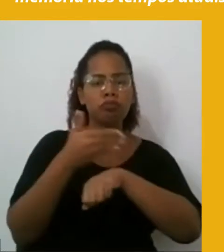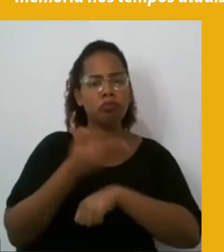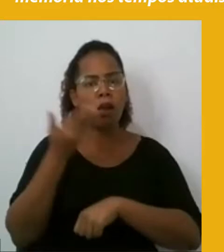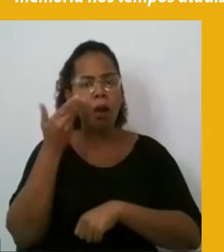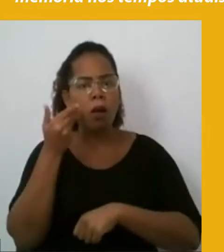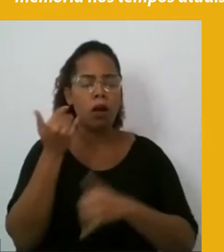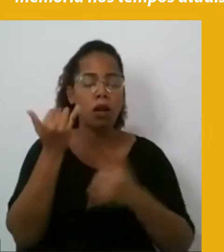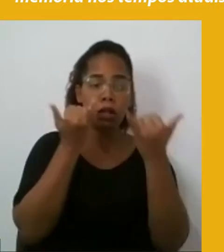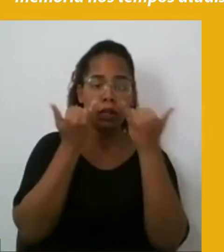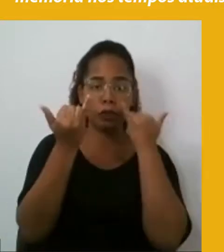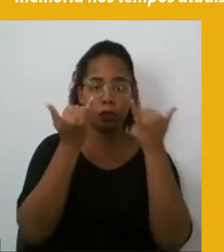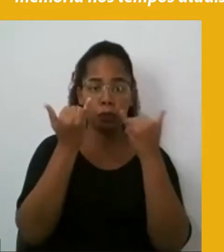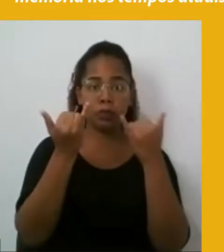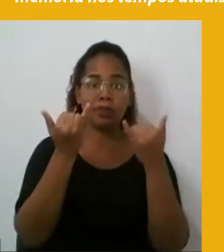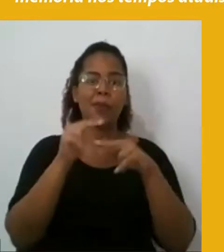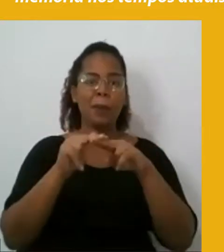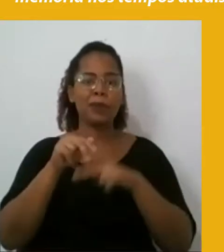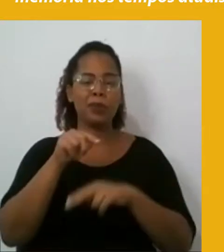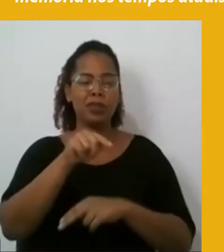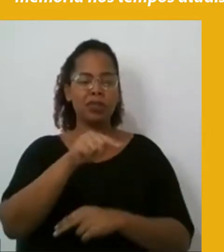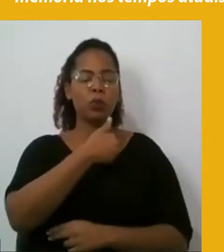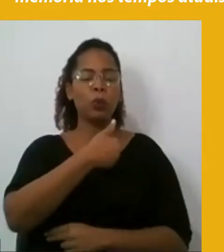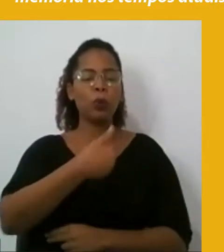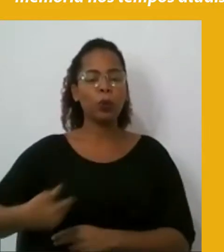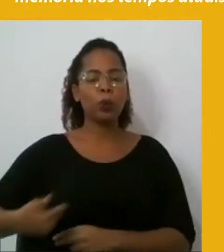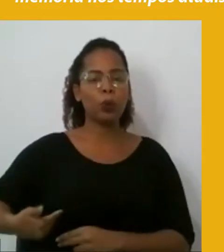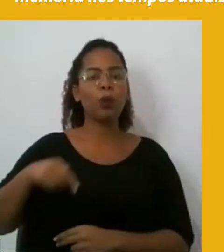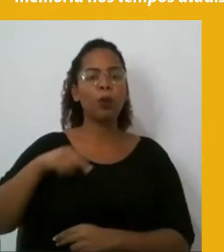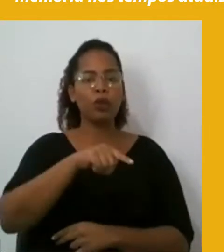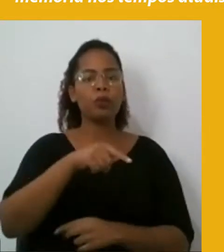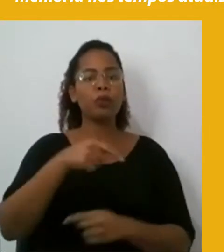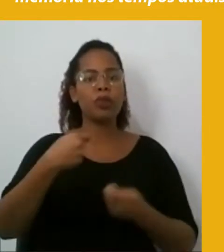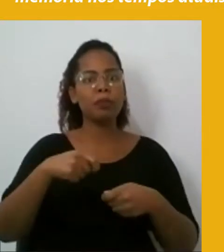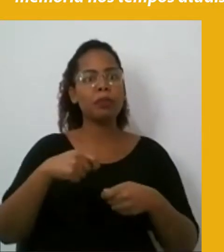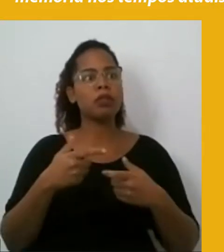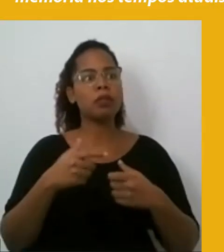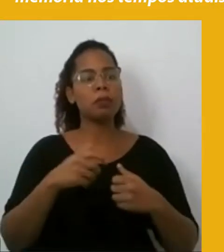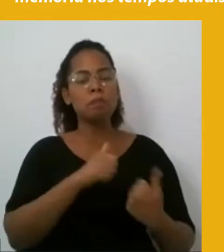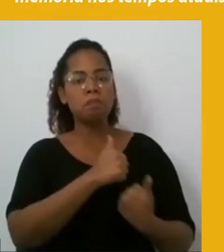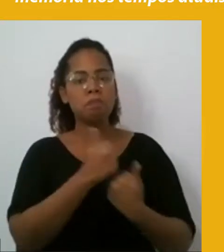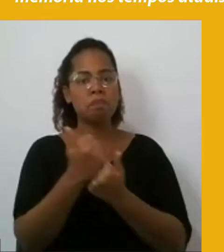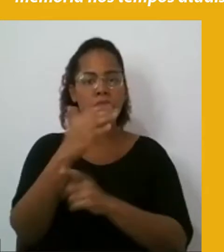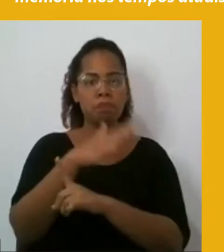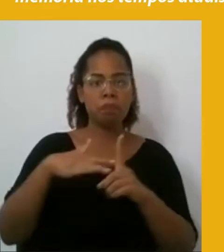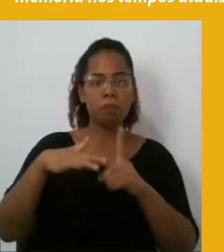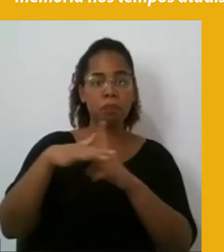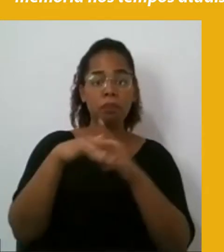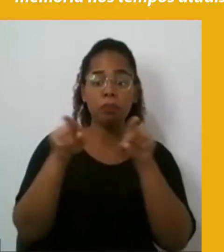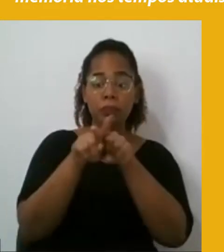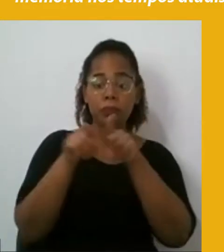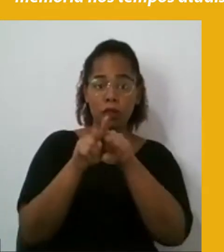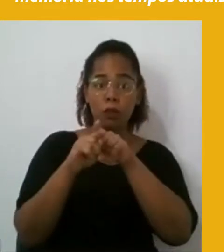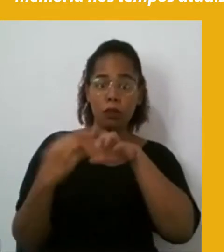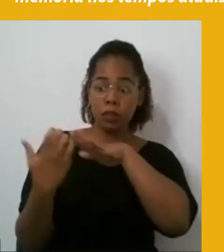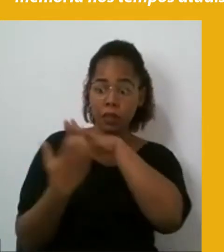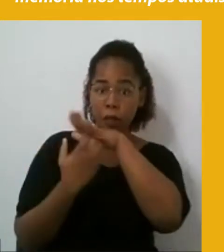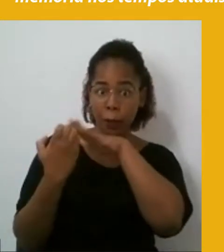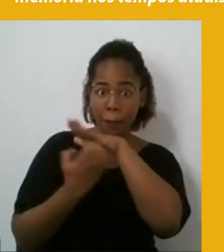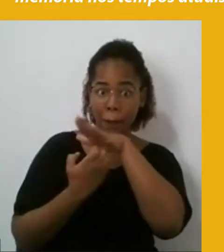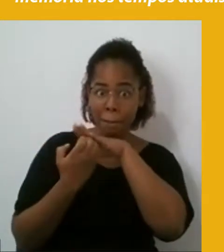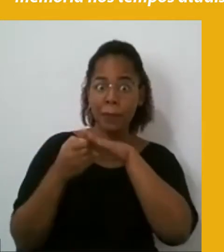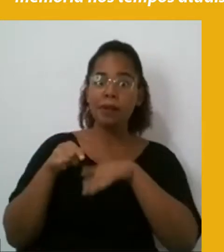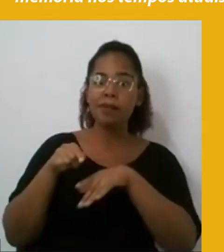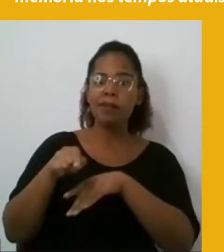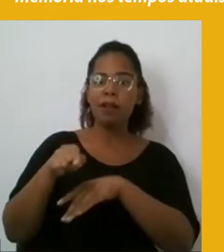têm realmente consciência do seu impacto cultural, ambiental, das externalidades, de como isso tem que